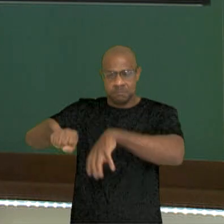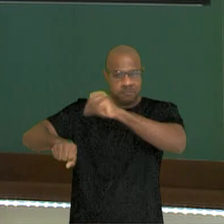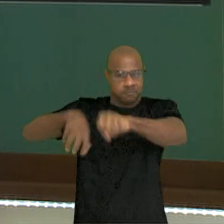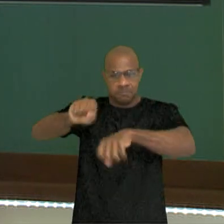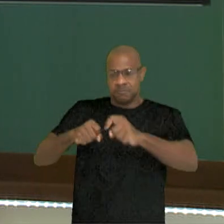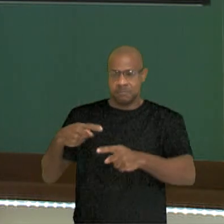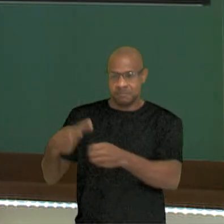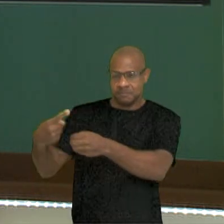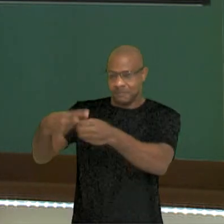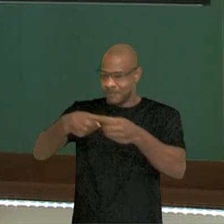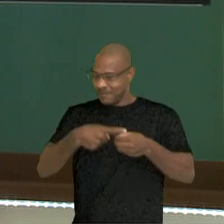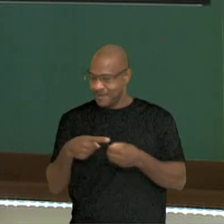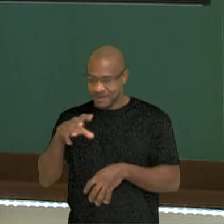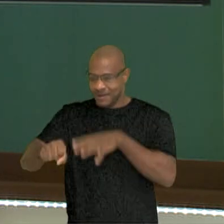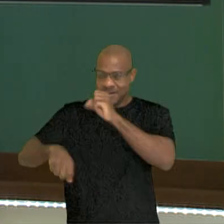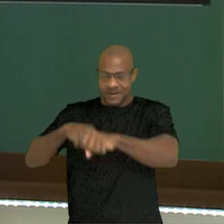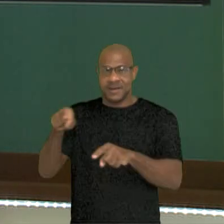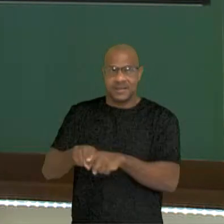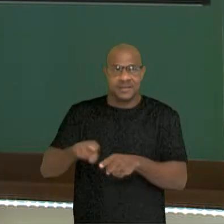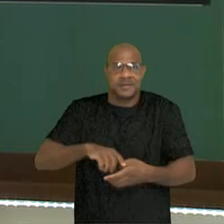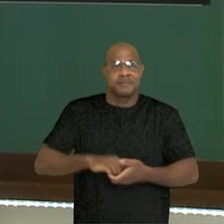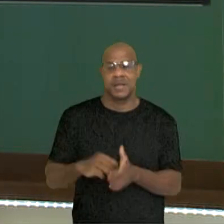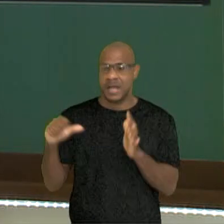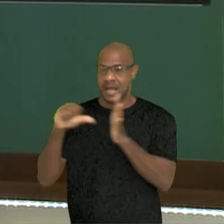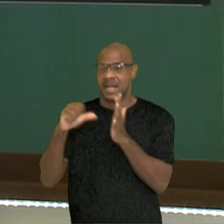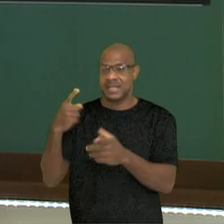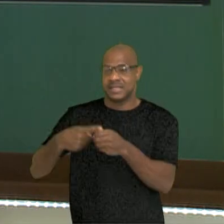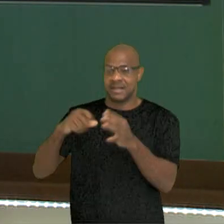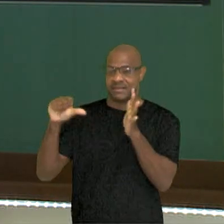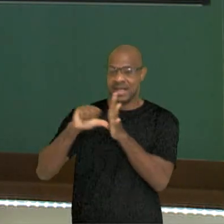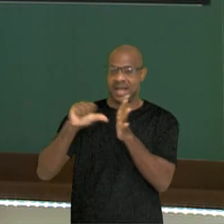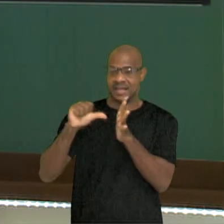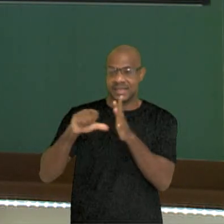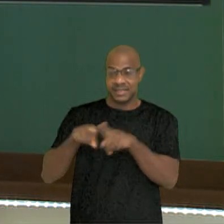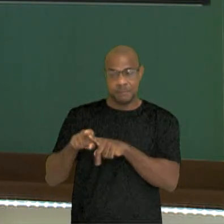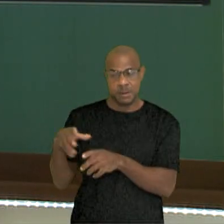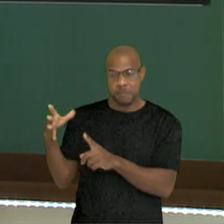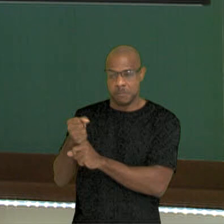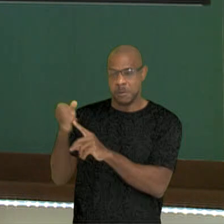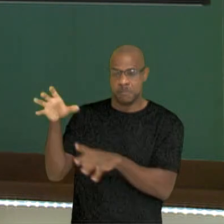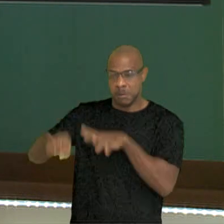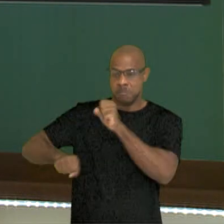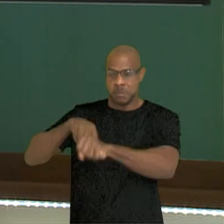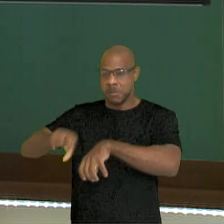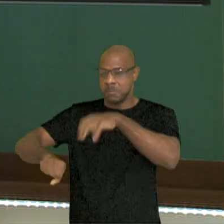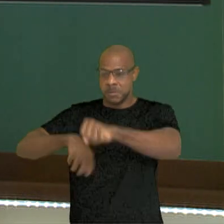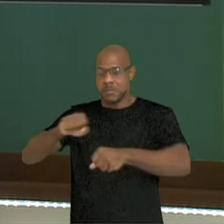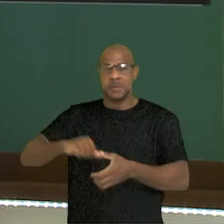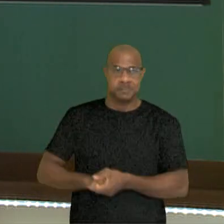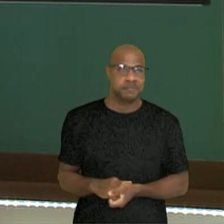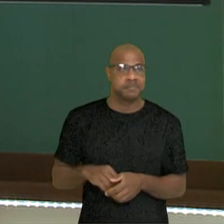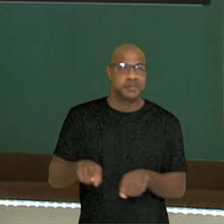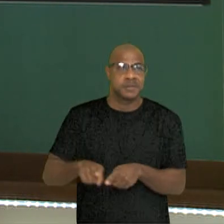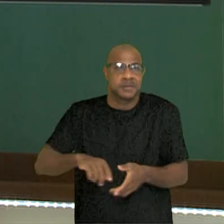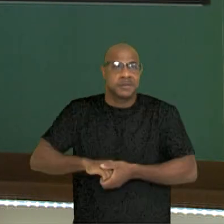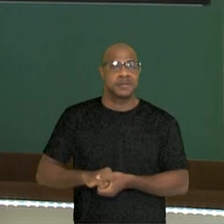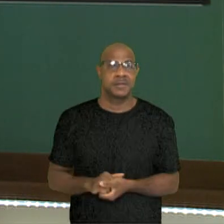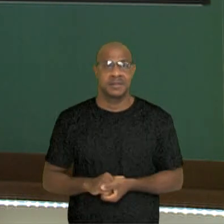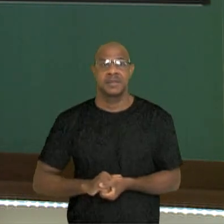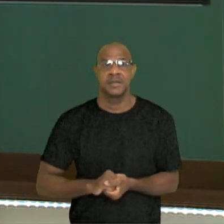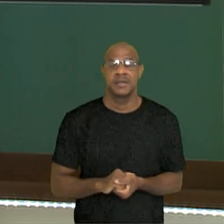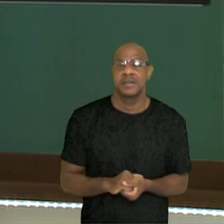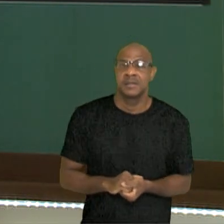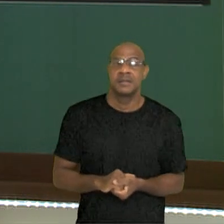aqui Atenas, uma cidade muito importante também, né? E aqui a gente tem a cidade de Roma, e aqui a gente vê que a Península Ibérica também já está